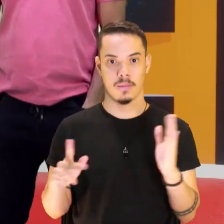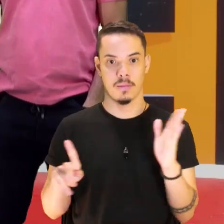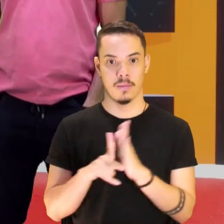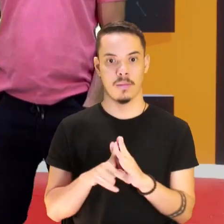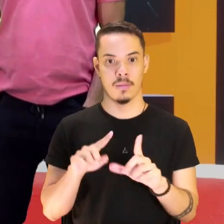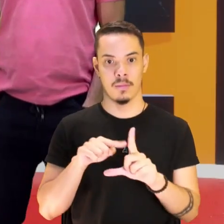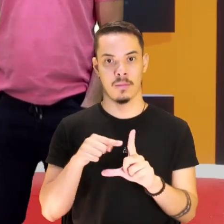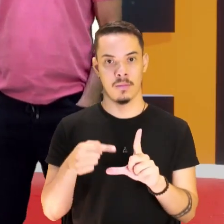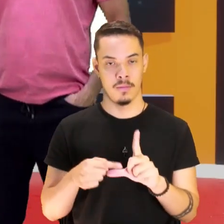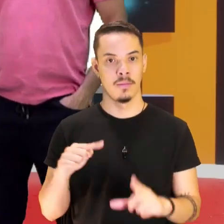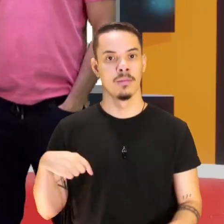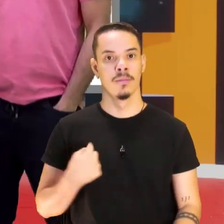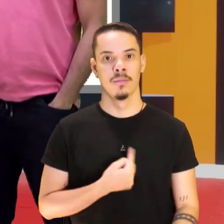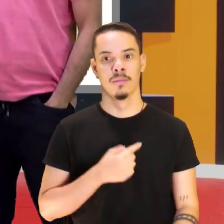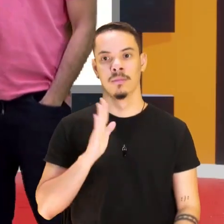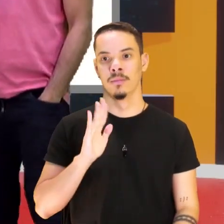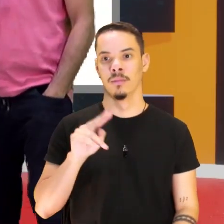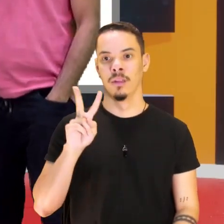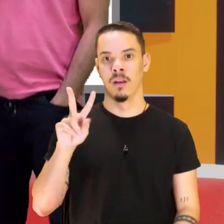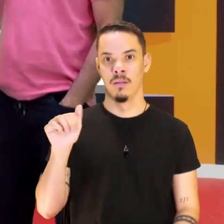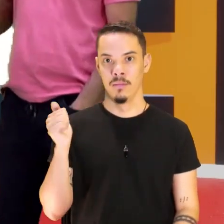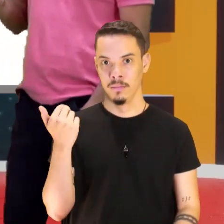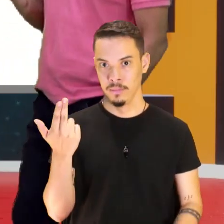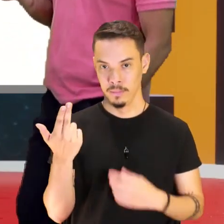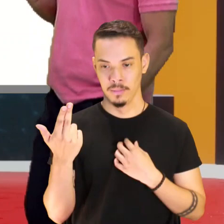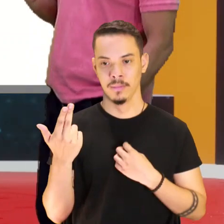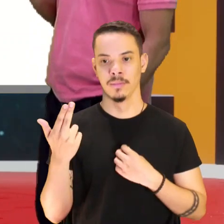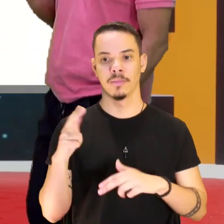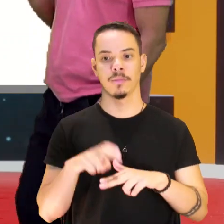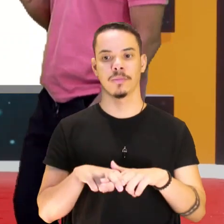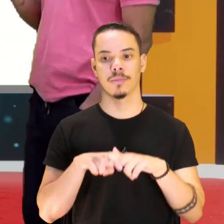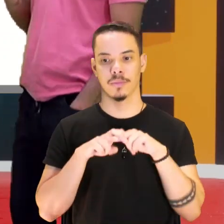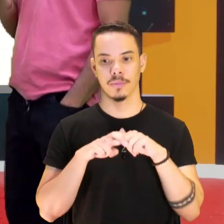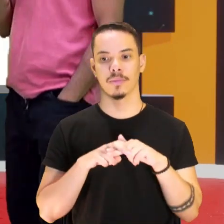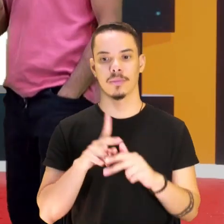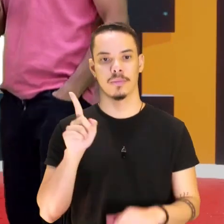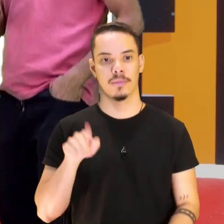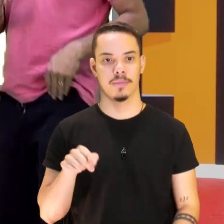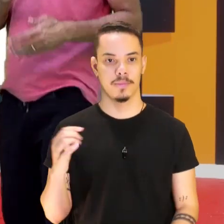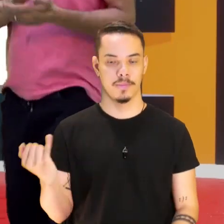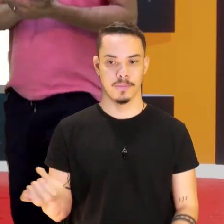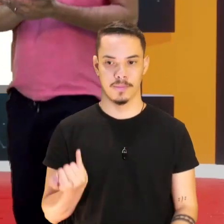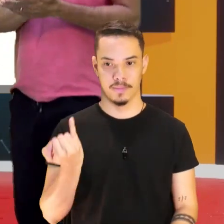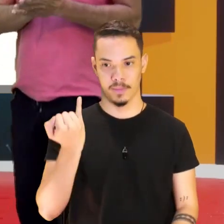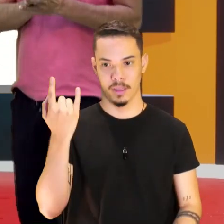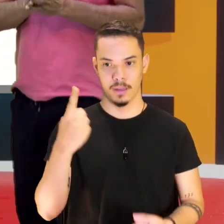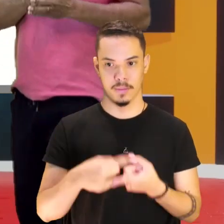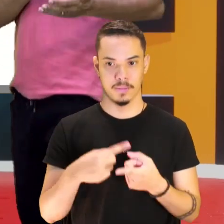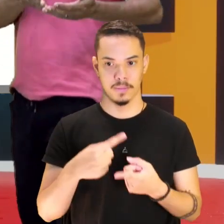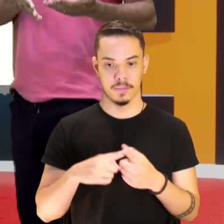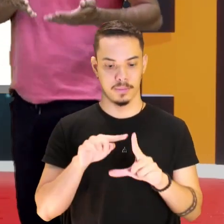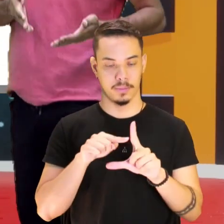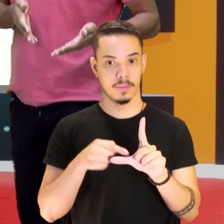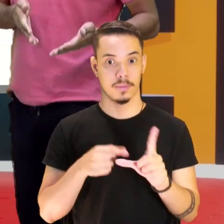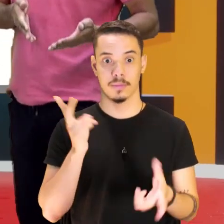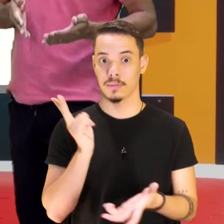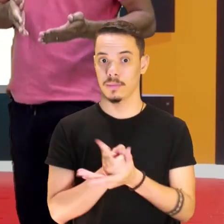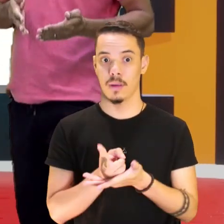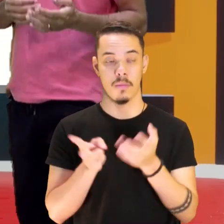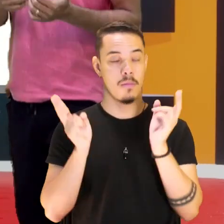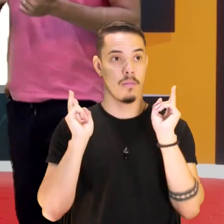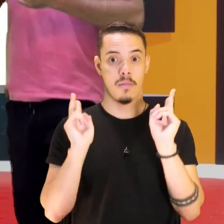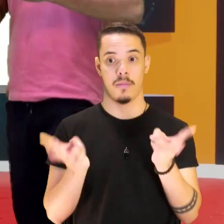viu 3 casos de semelhança. Beleza. E a questão do ângulo é muito importante porque o ângulo sempre vai ser o